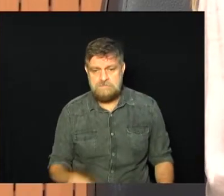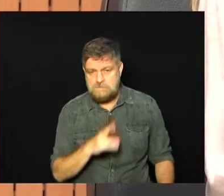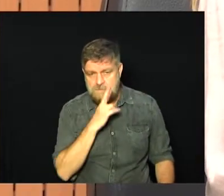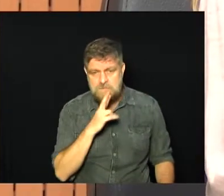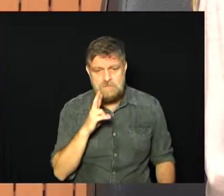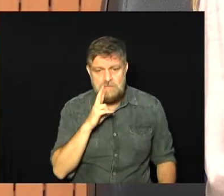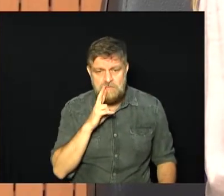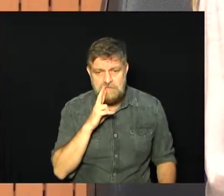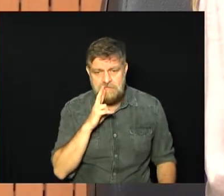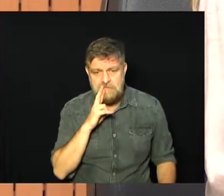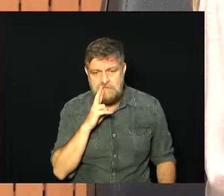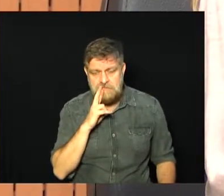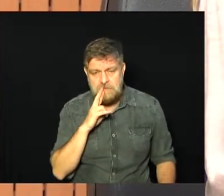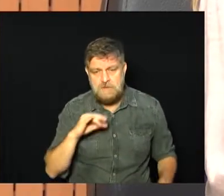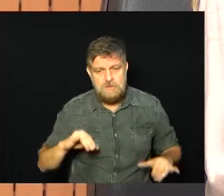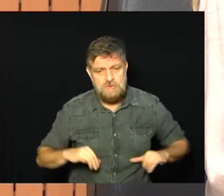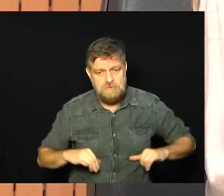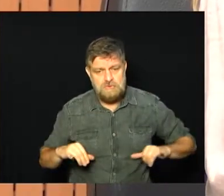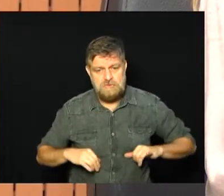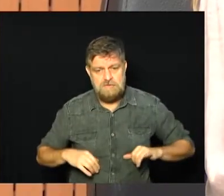sendo